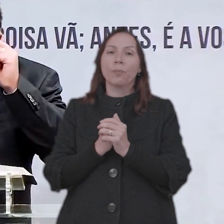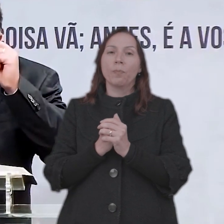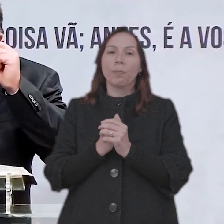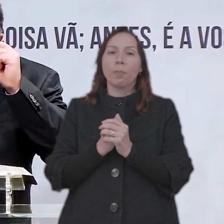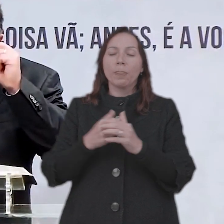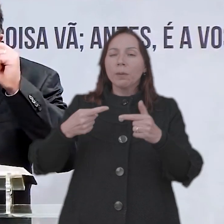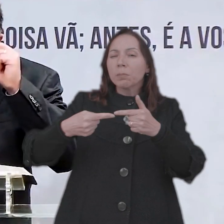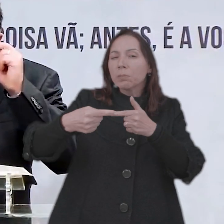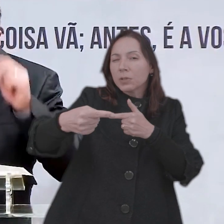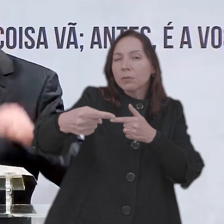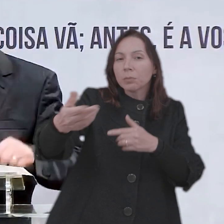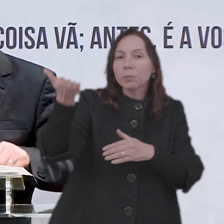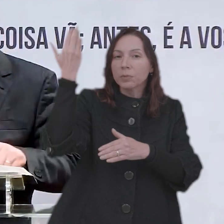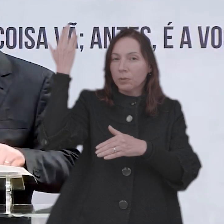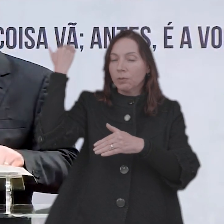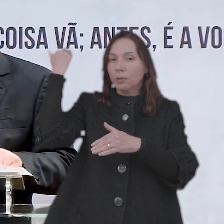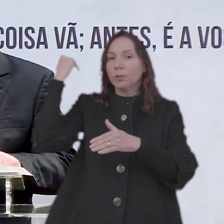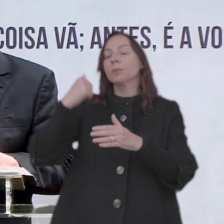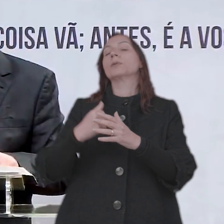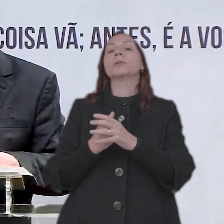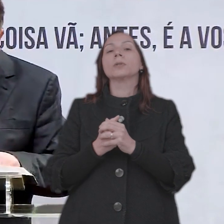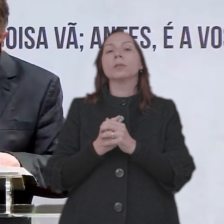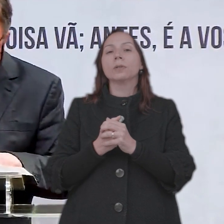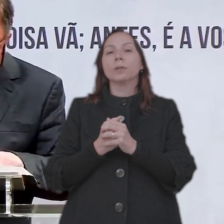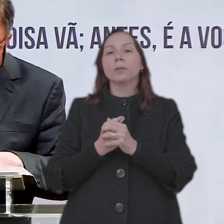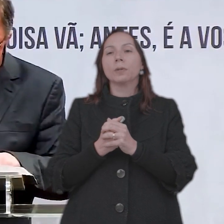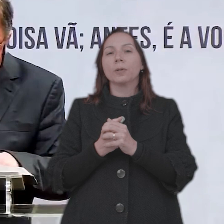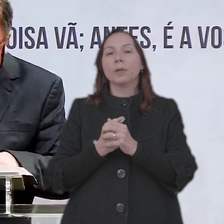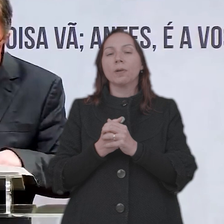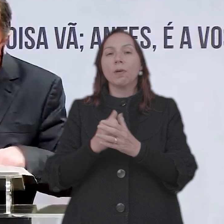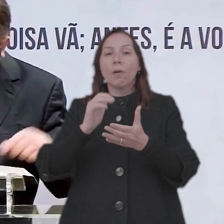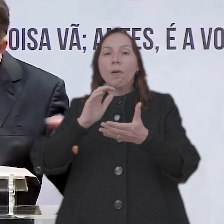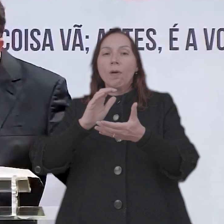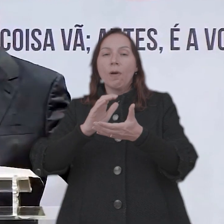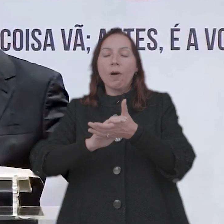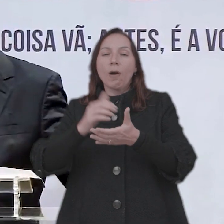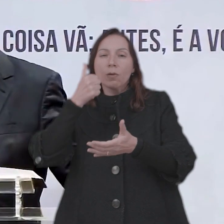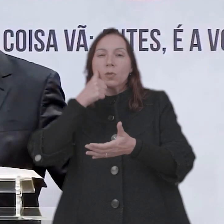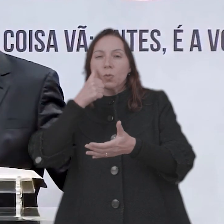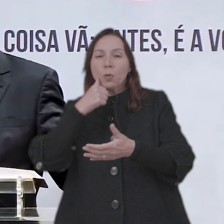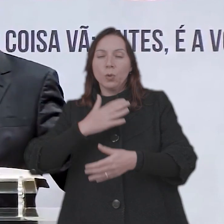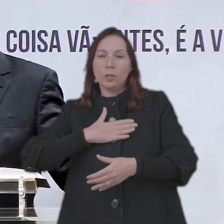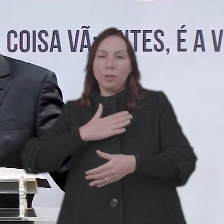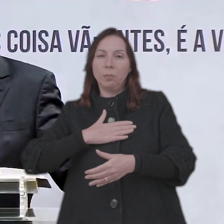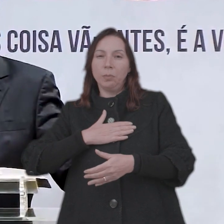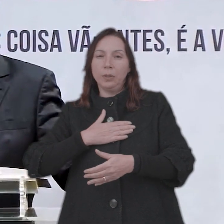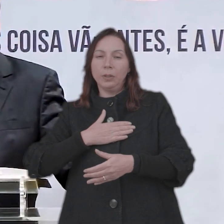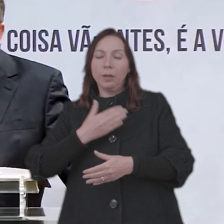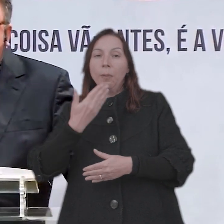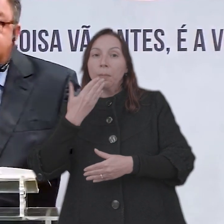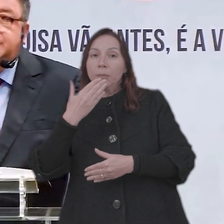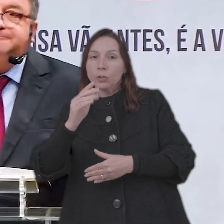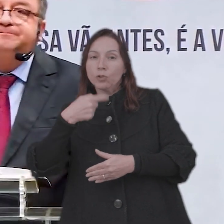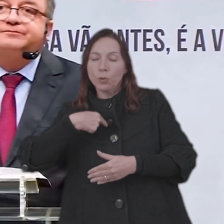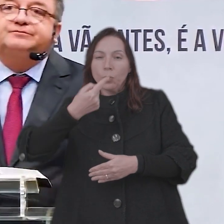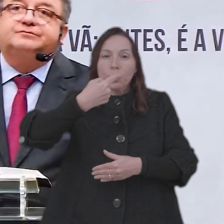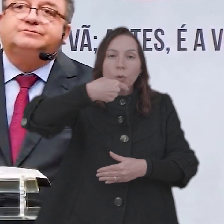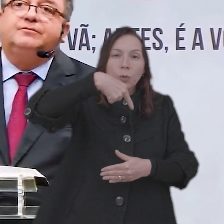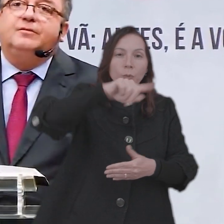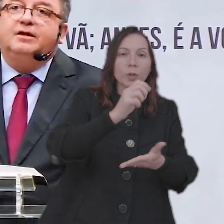Algumas semanas atrás, Tássia me pediu para ir à farmácia comprar uns